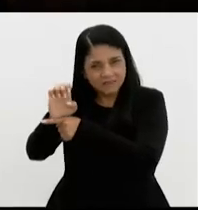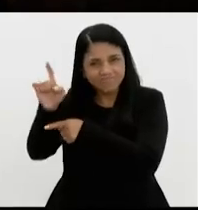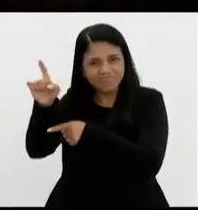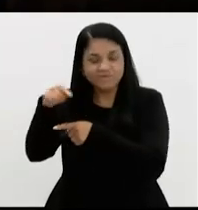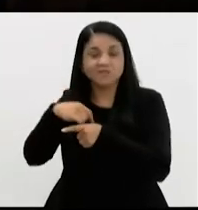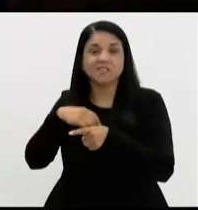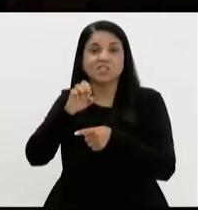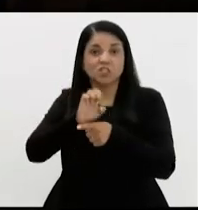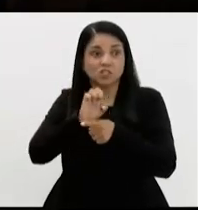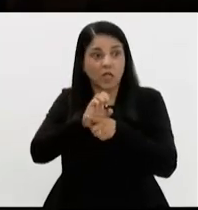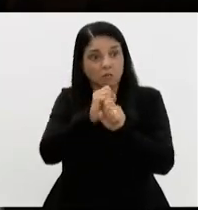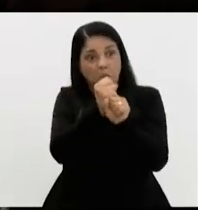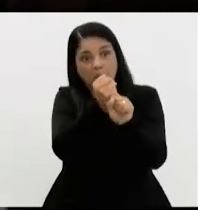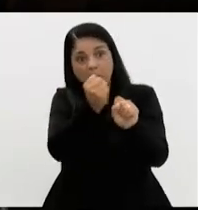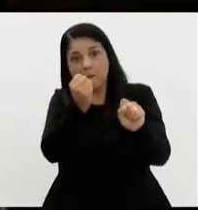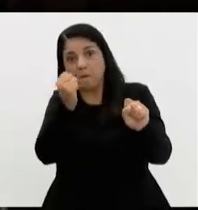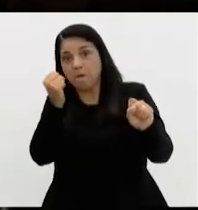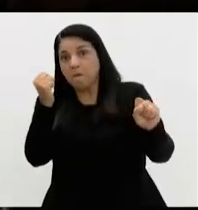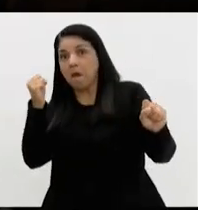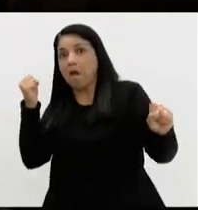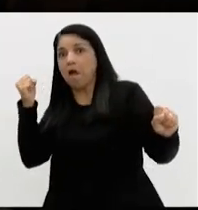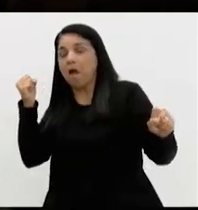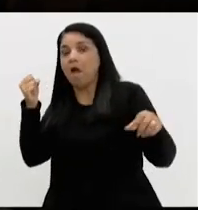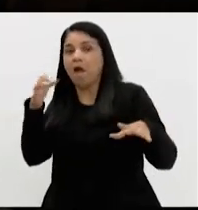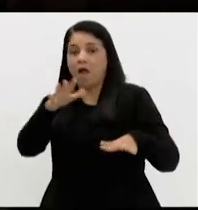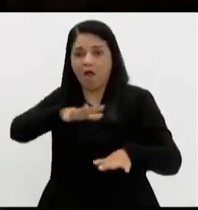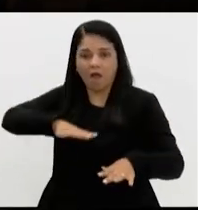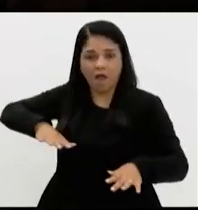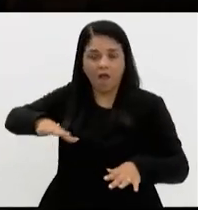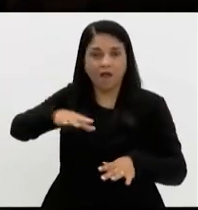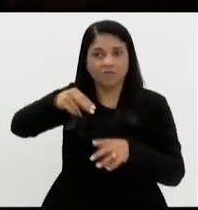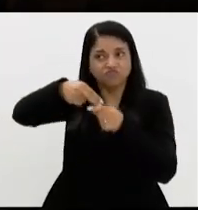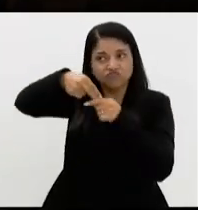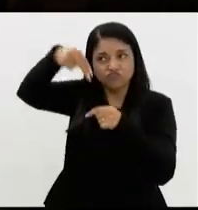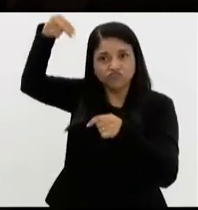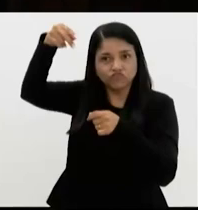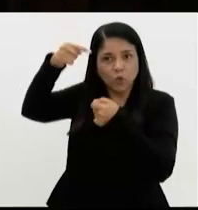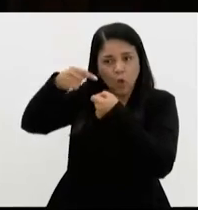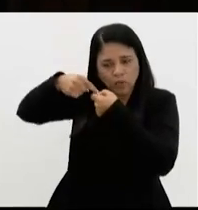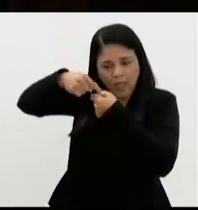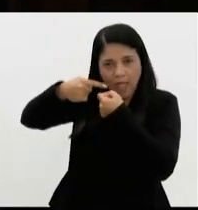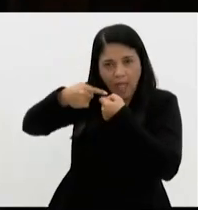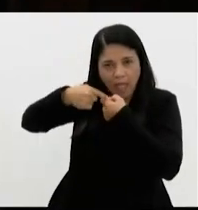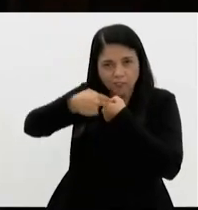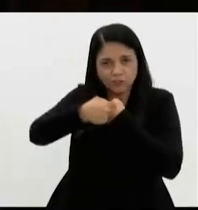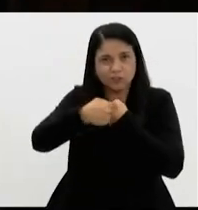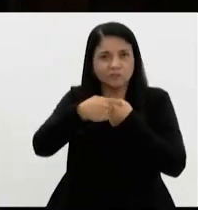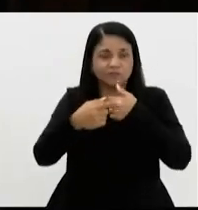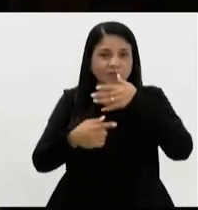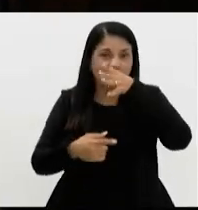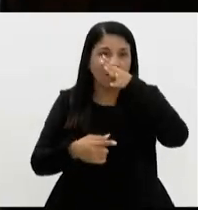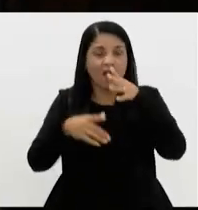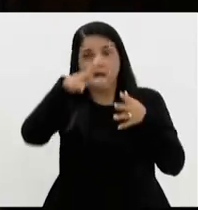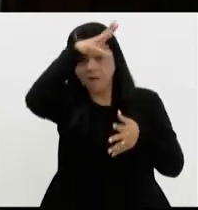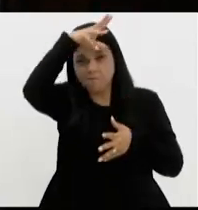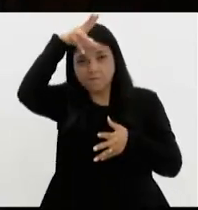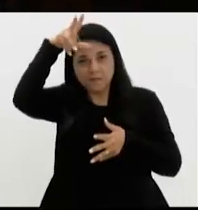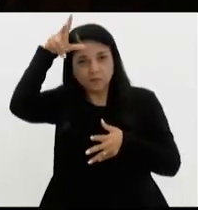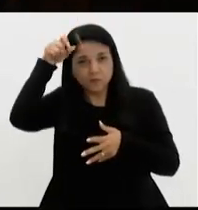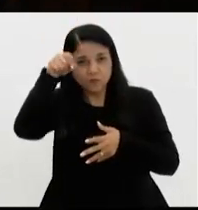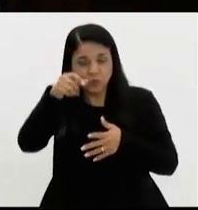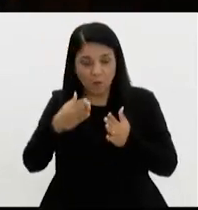que tem uma dimensão territorial enorme por exemplo no interior do Nordeste no interior da do Amazonas municípios em que se chega